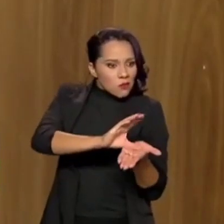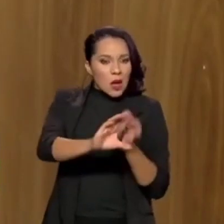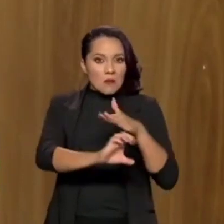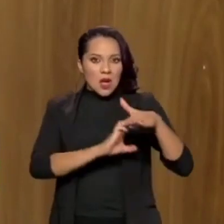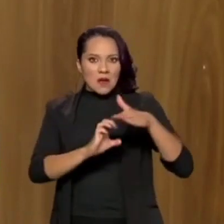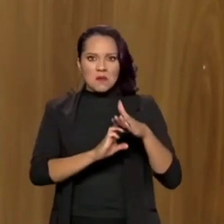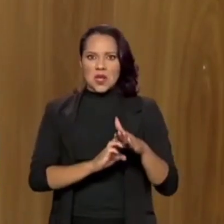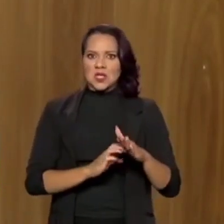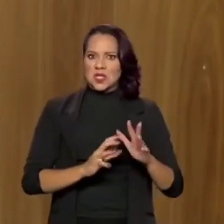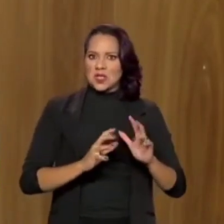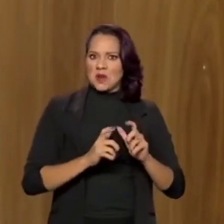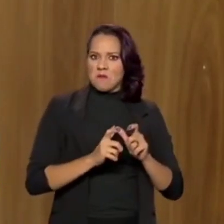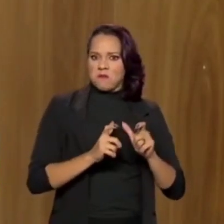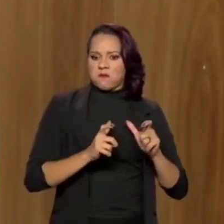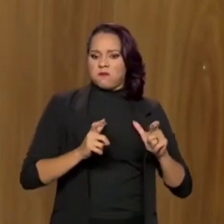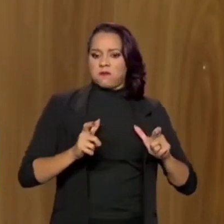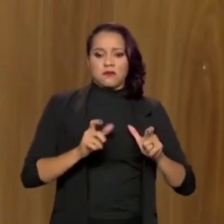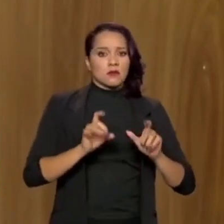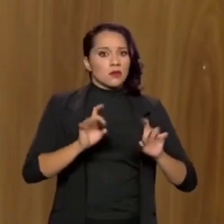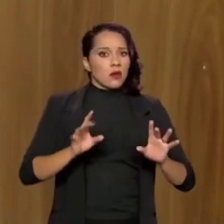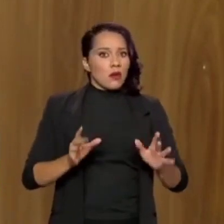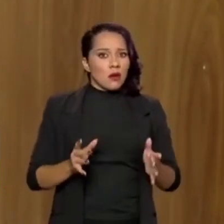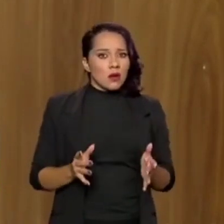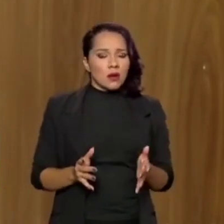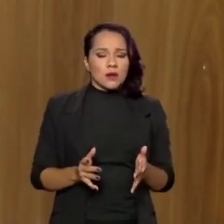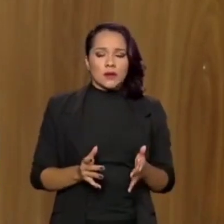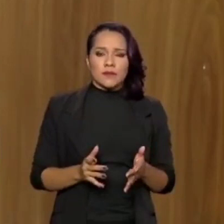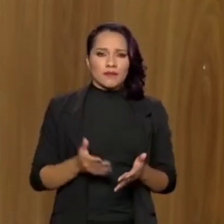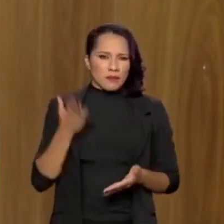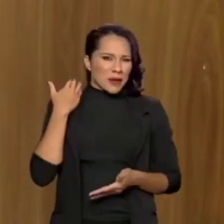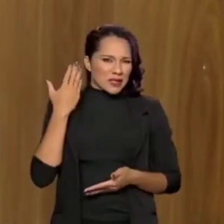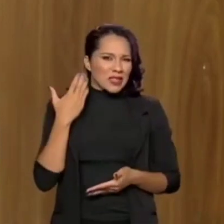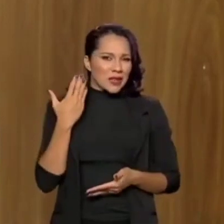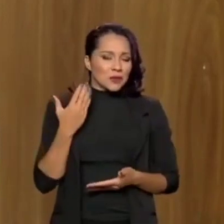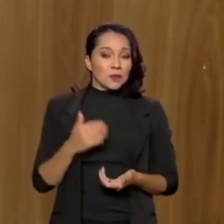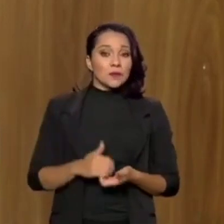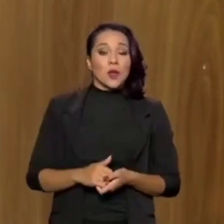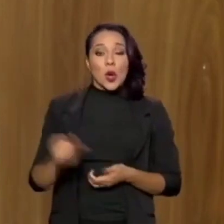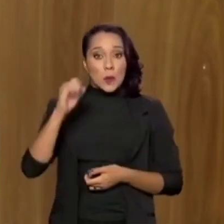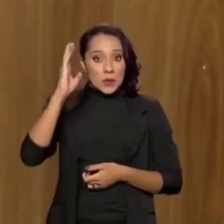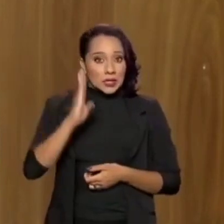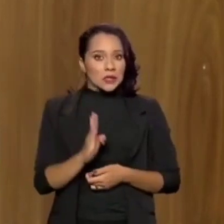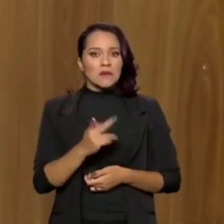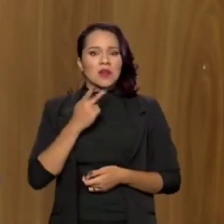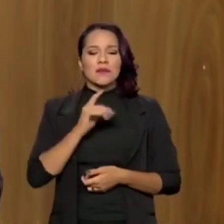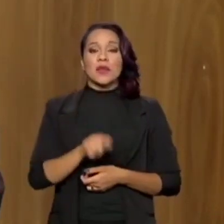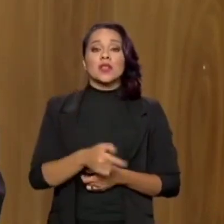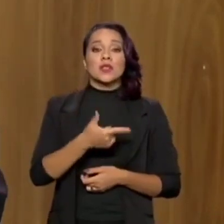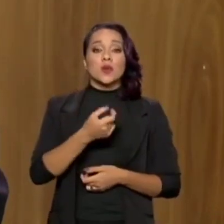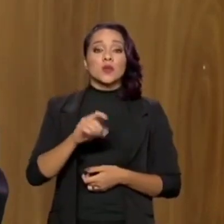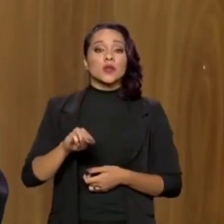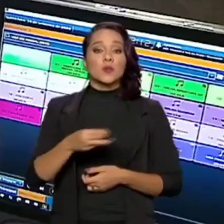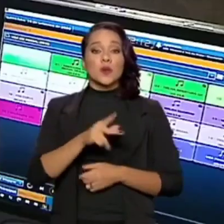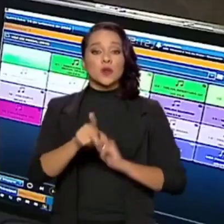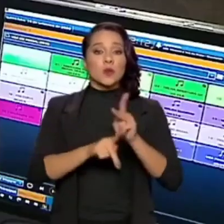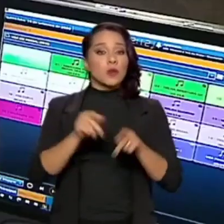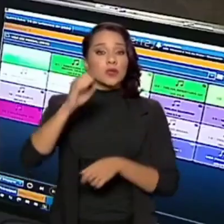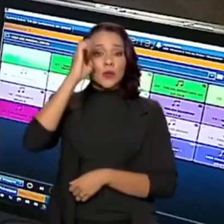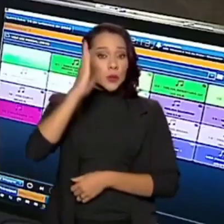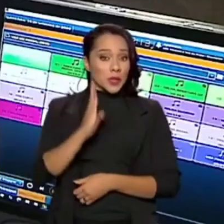grandes potências empresariais. O Brasil, é o que eu dizia sempre, são 200 milhões de